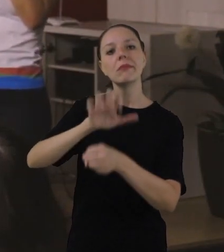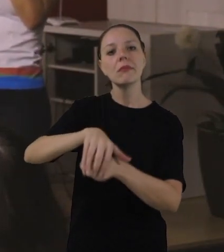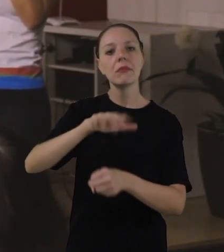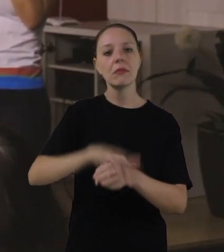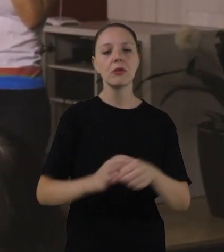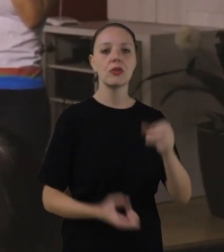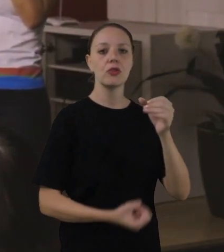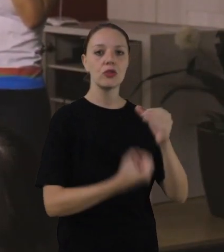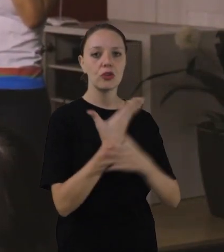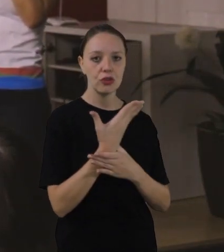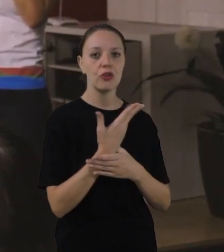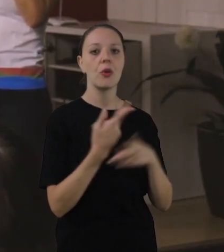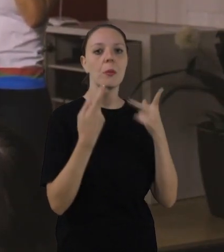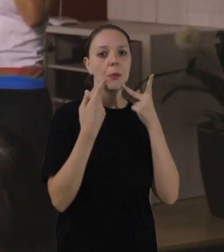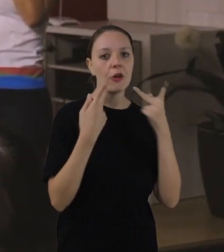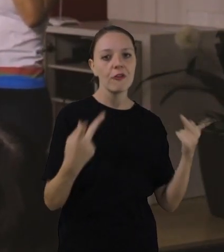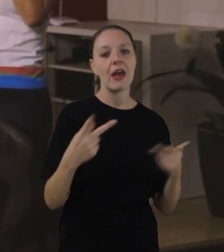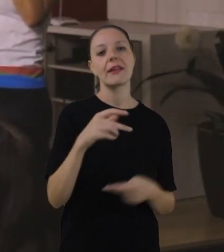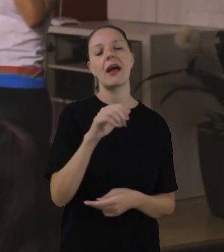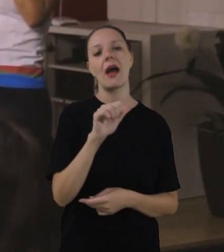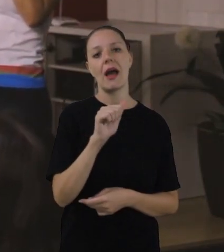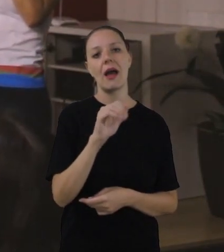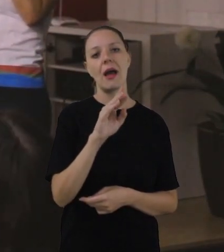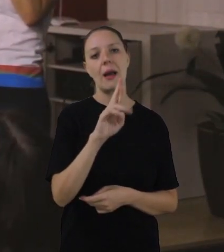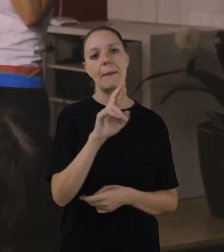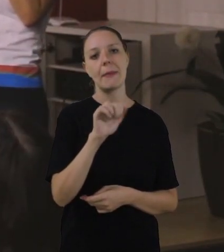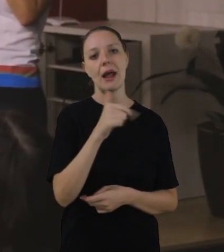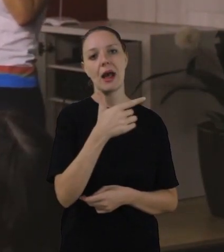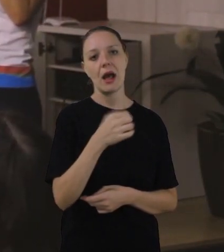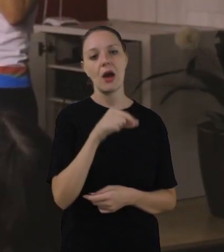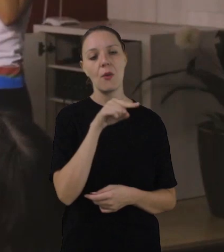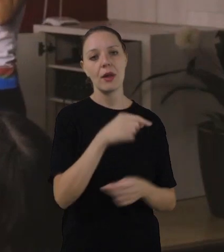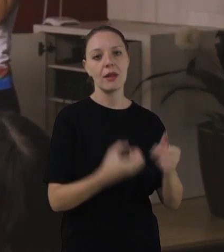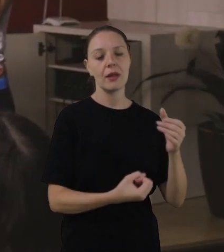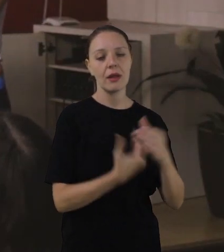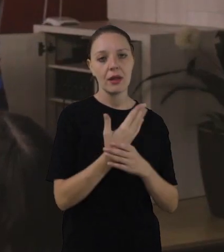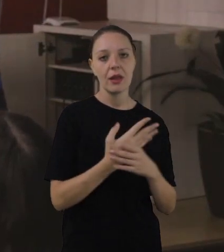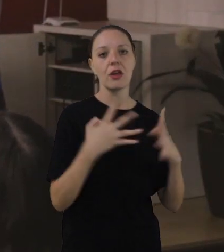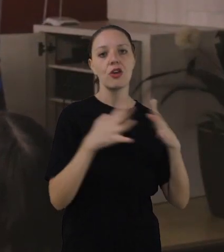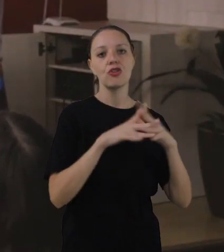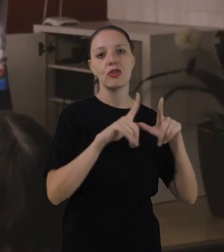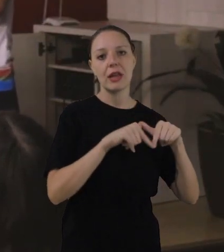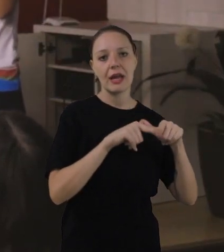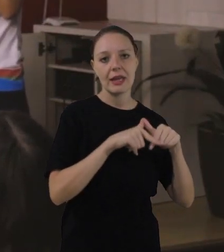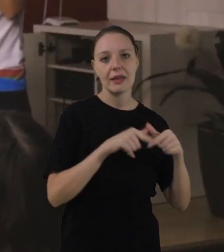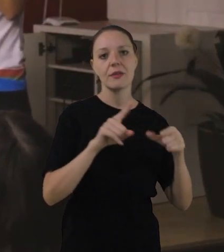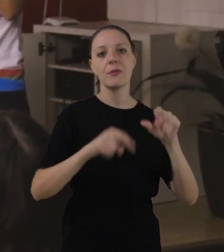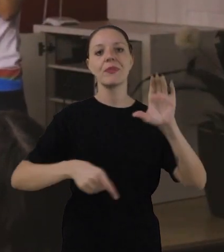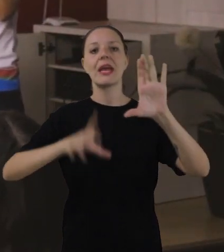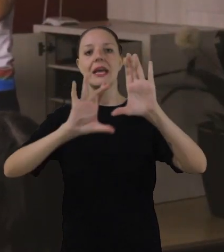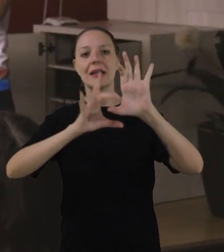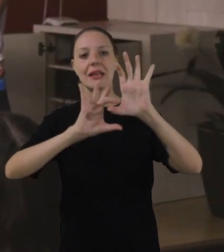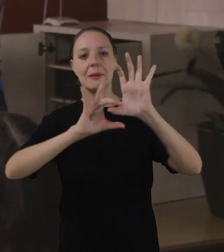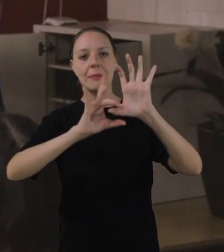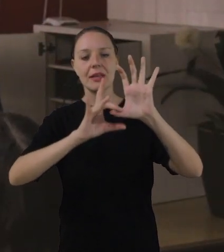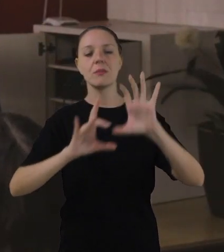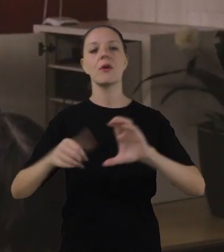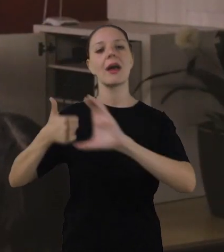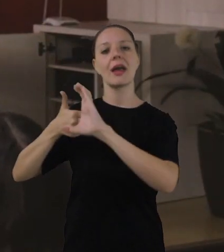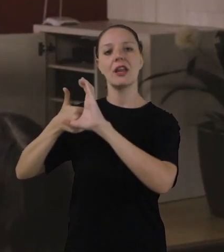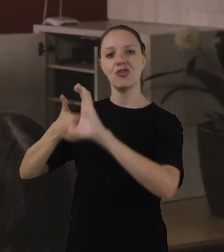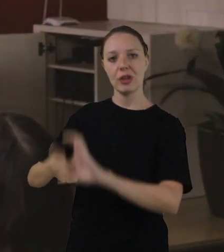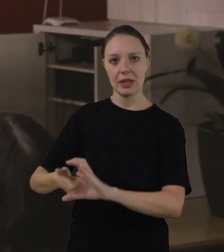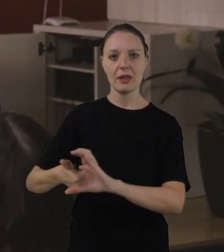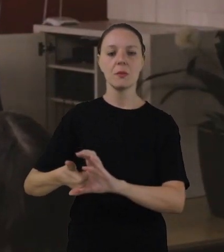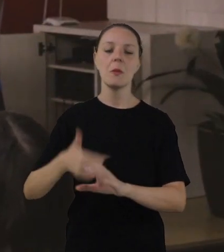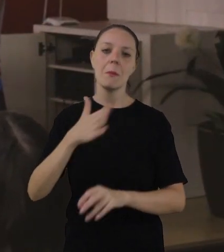né, que é o profeta Abraão, que vai dar origem ao judaísmo, ao islamismo e ao cristianismo, mais aqui para o Ocidente, né? A Grécia estava um pouquinho mais